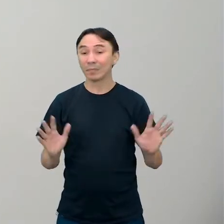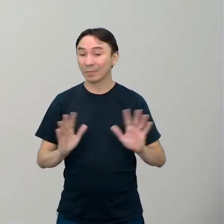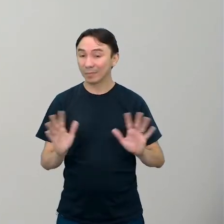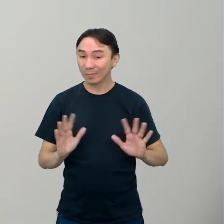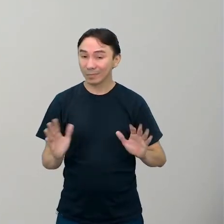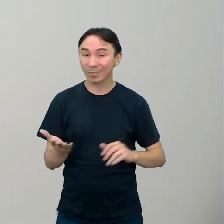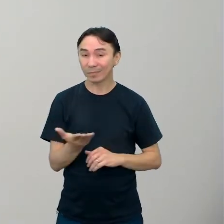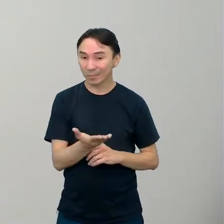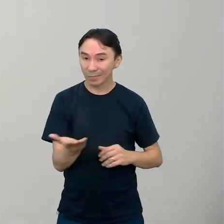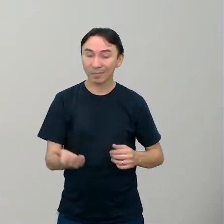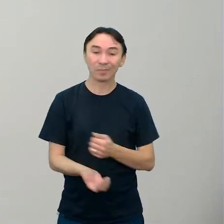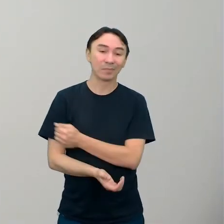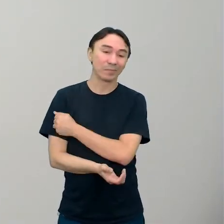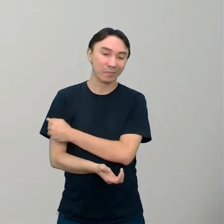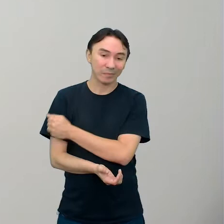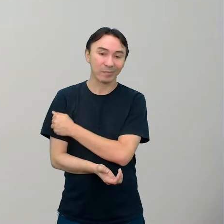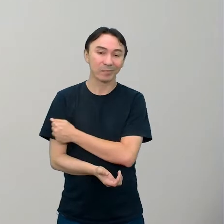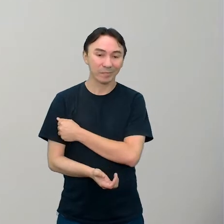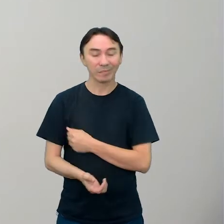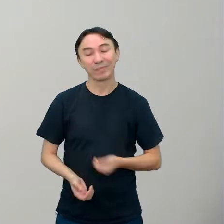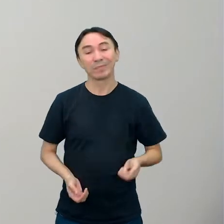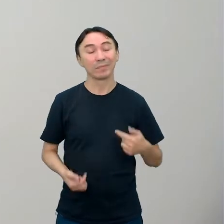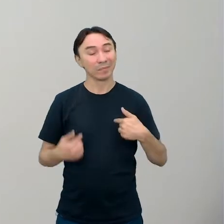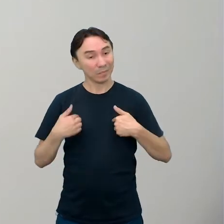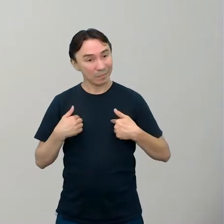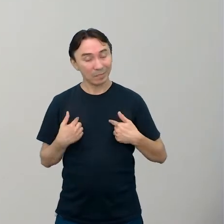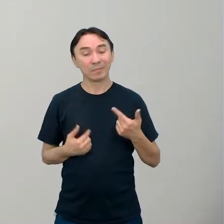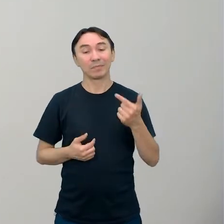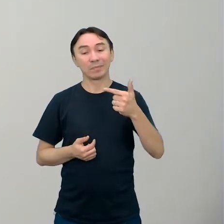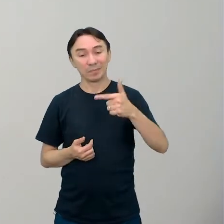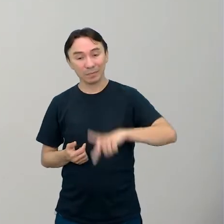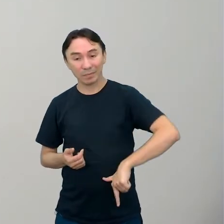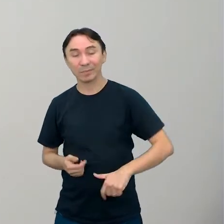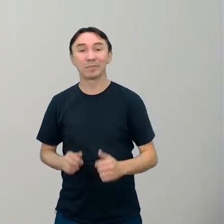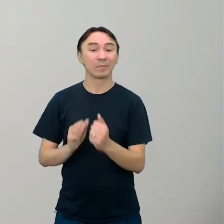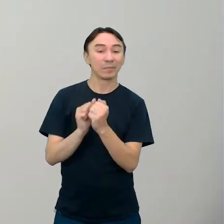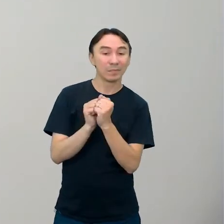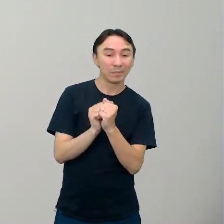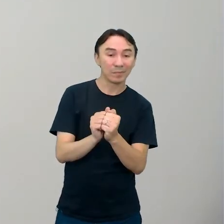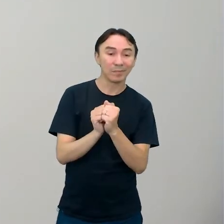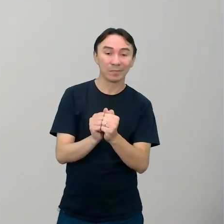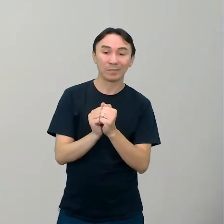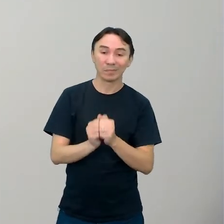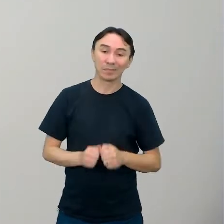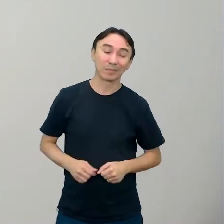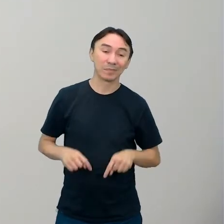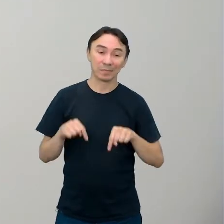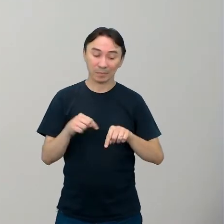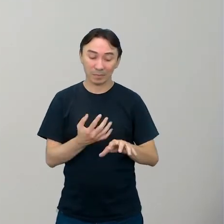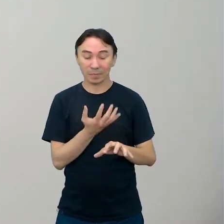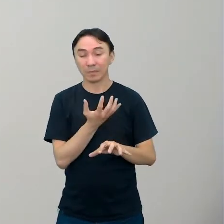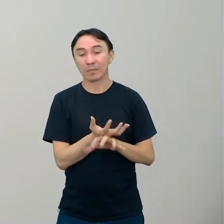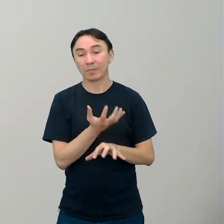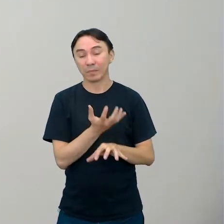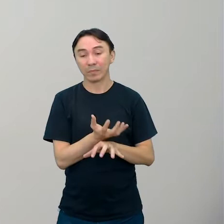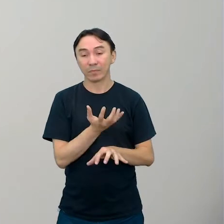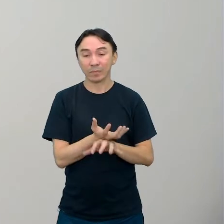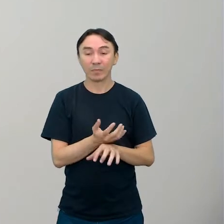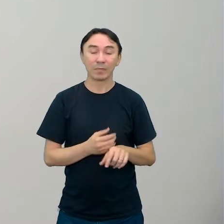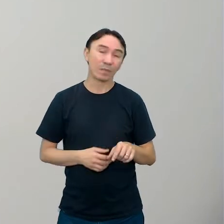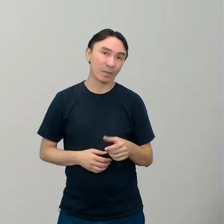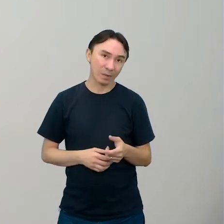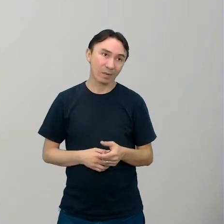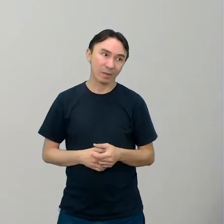olha só, estou eu aqui mais uma vez acompanhando vocês, então, nesse componente, que para mim é um